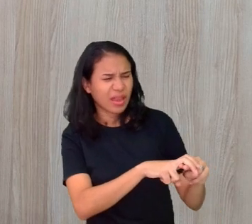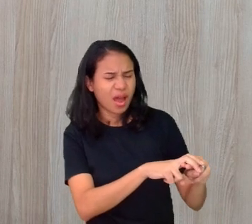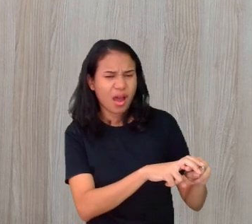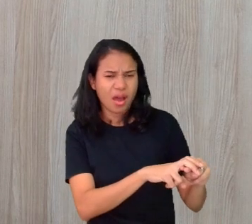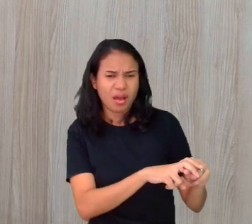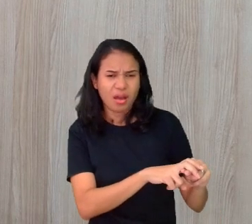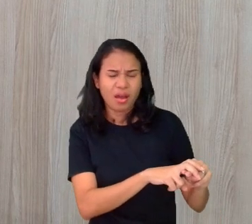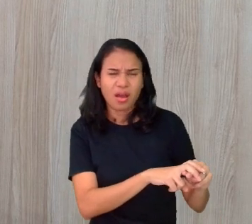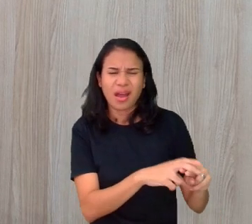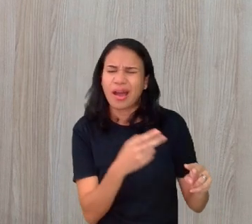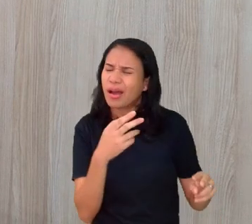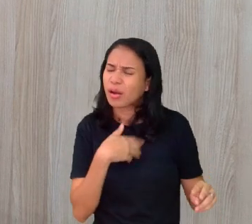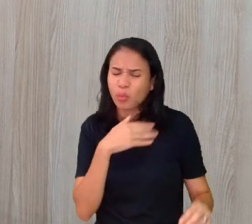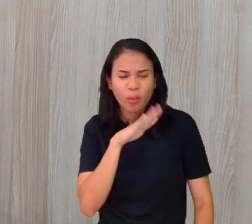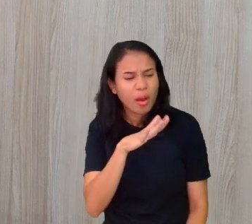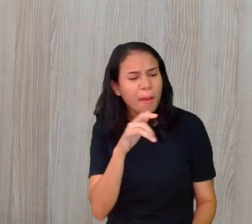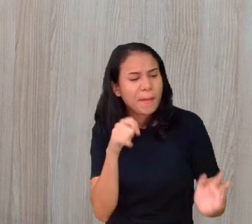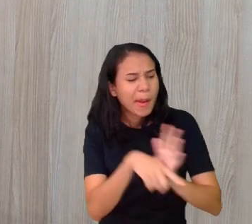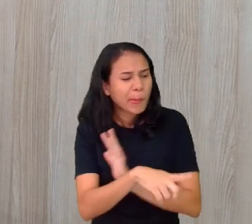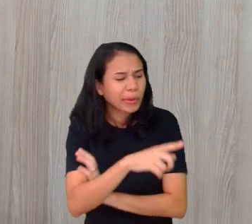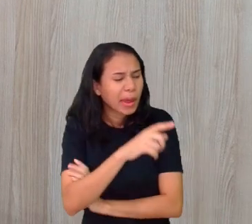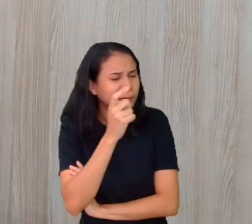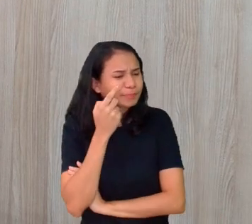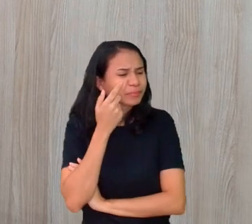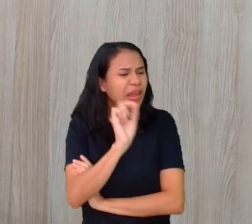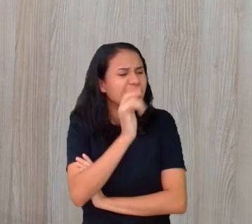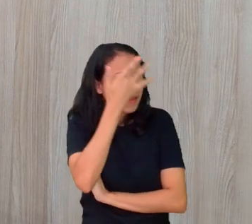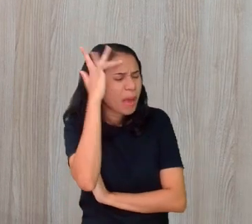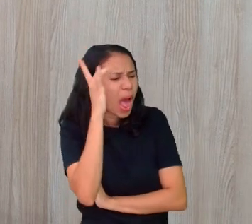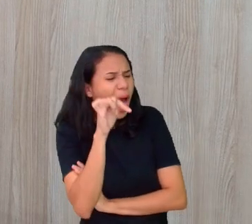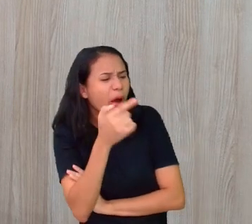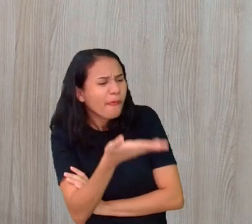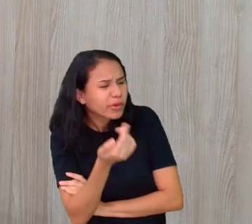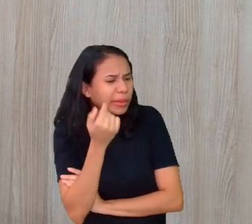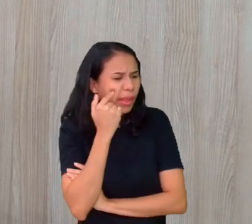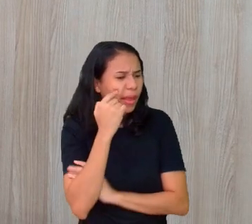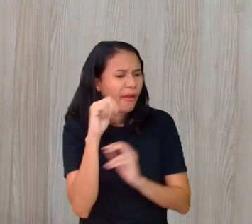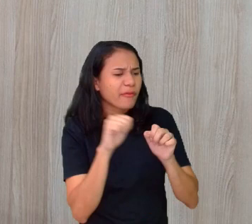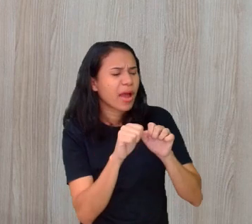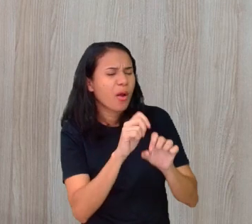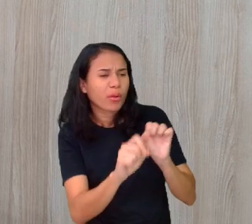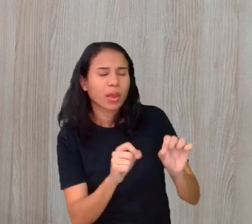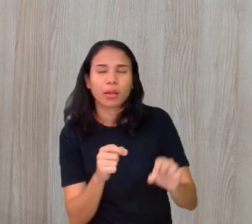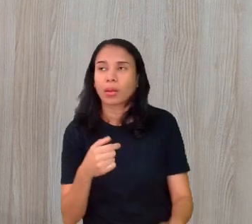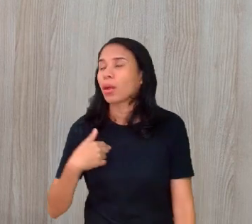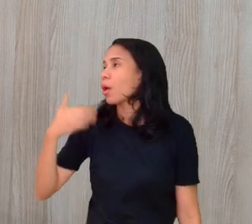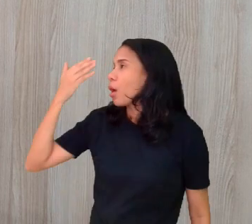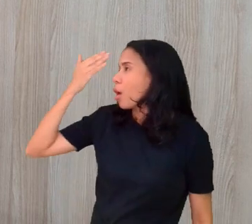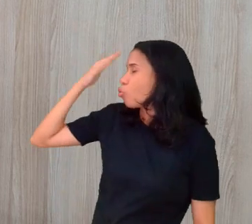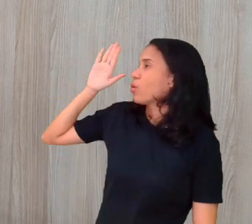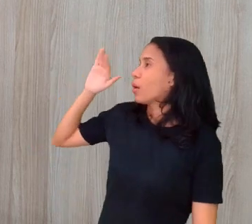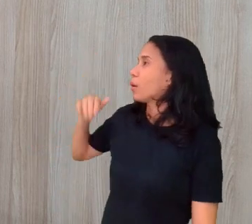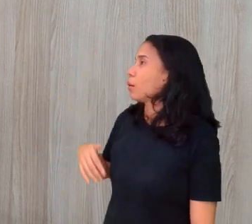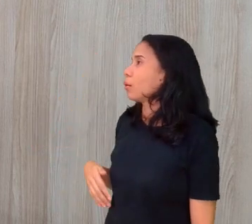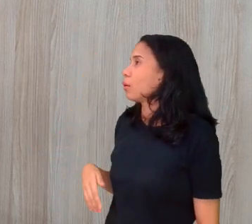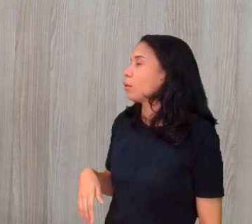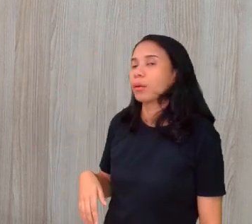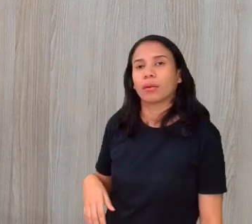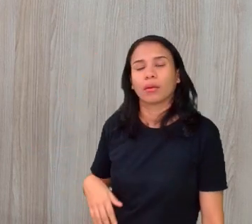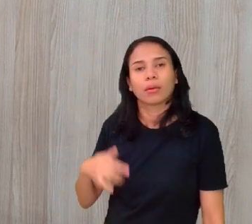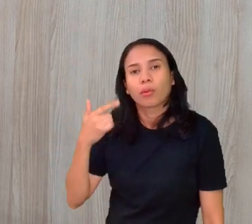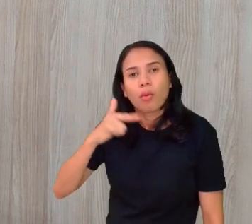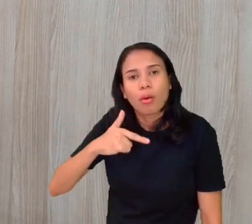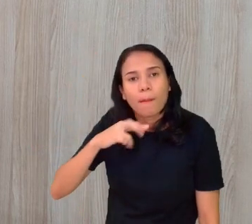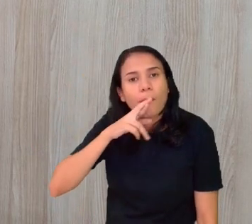e paro para perguntar, olha, quem é você? O que é que você está fazendo aí? Ela, eu não sei. E não consegue me